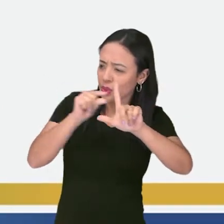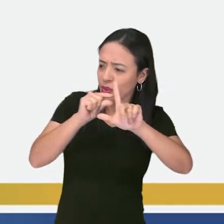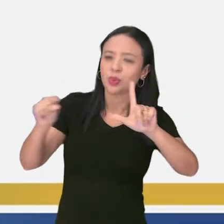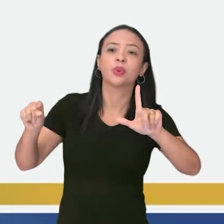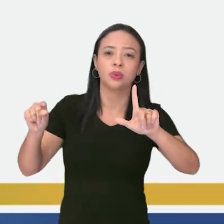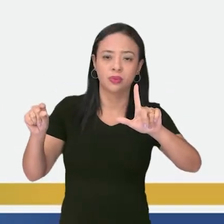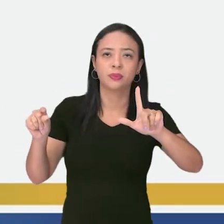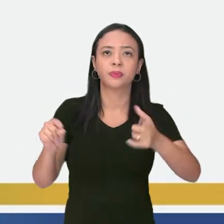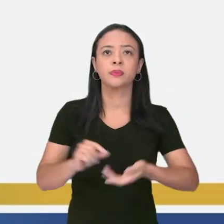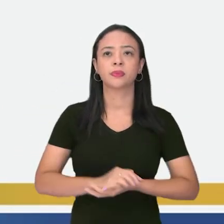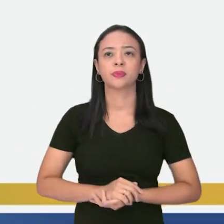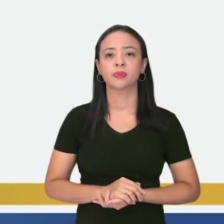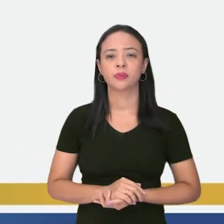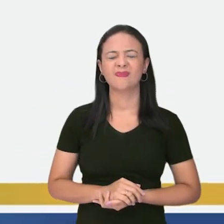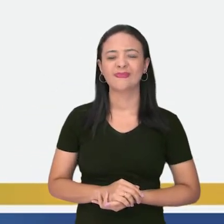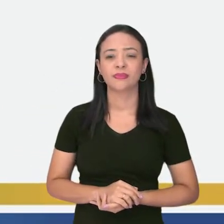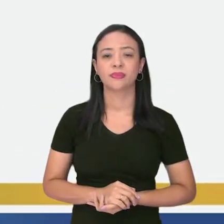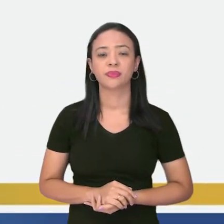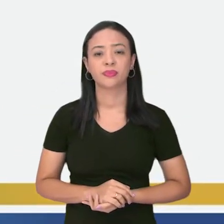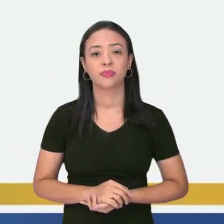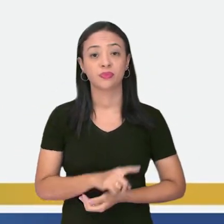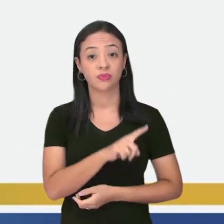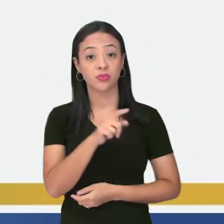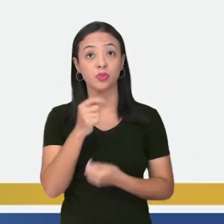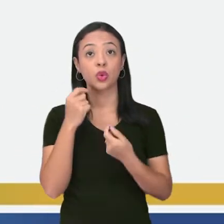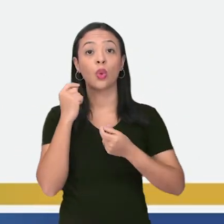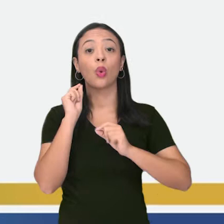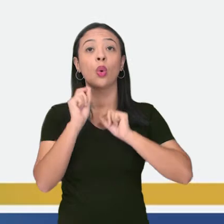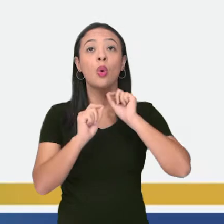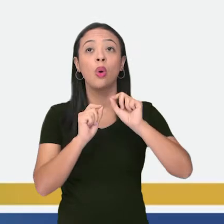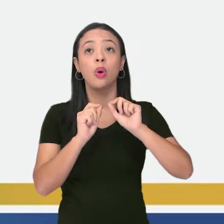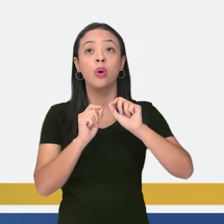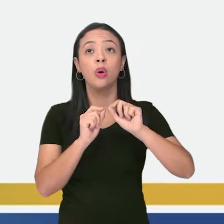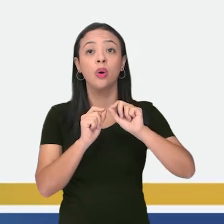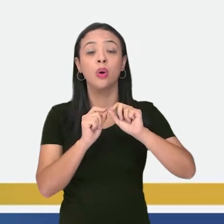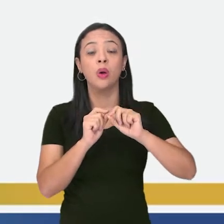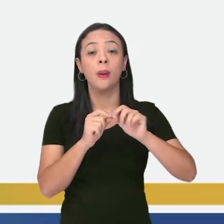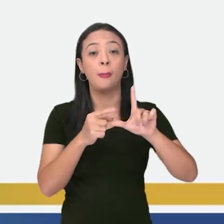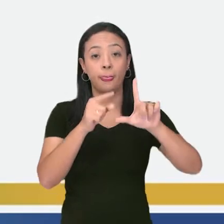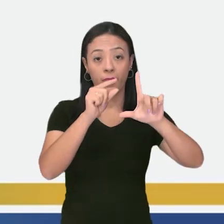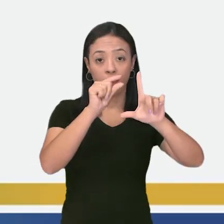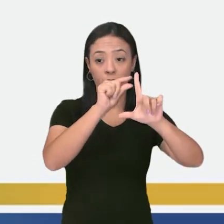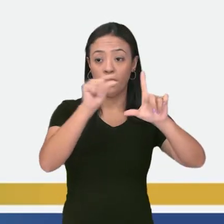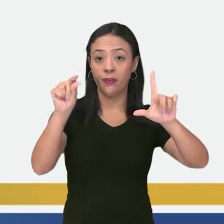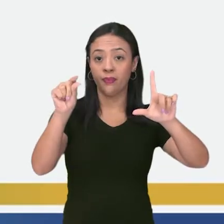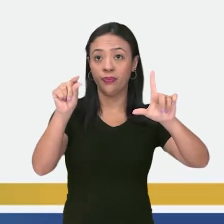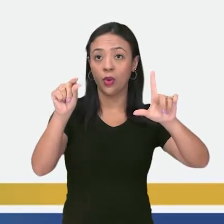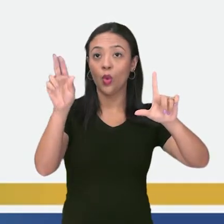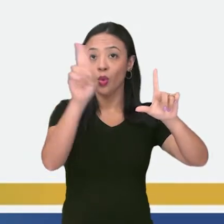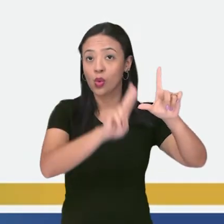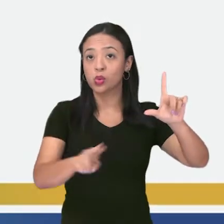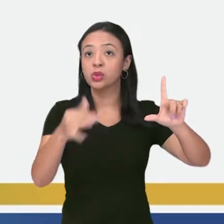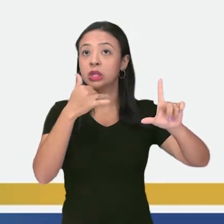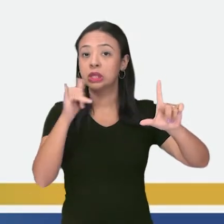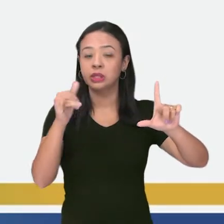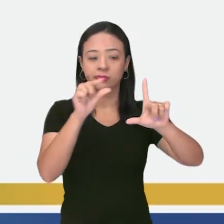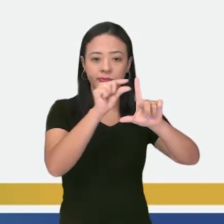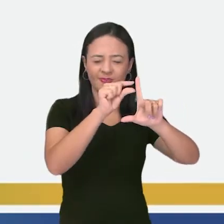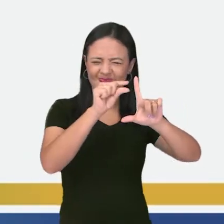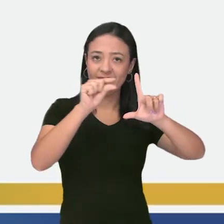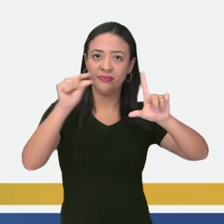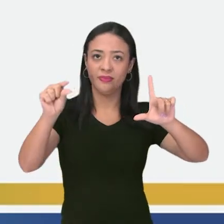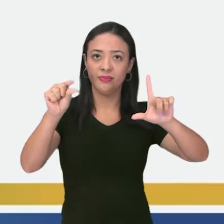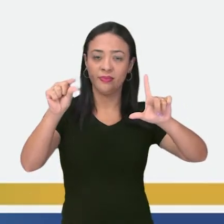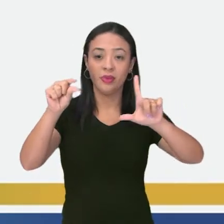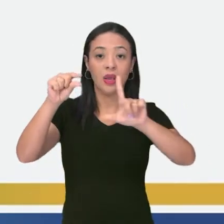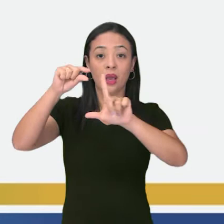Tá? E você só faz a inversão. Bota o consumo na linha horizontal